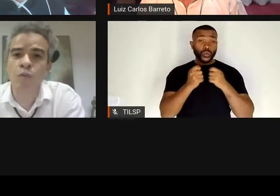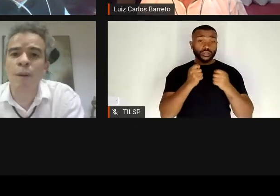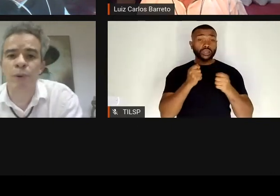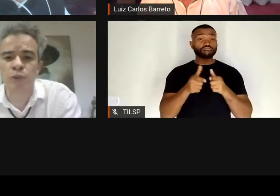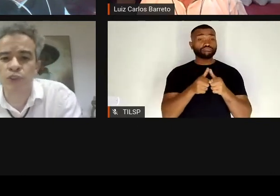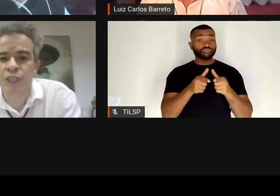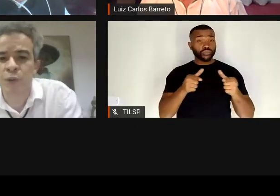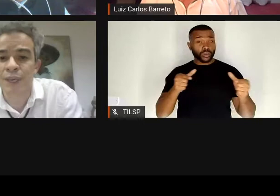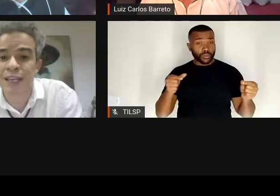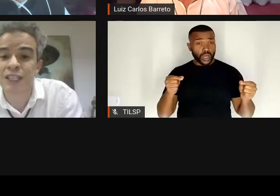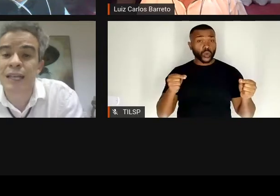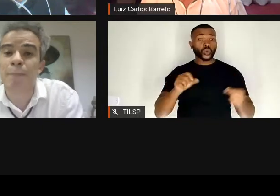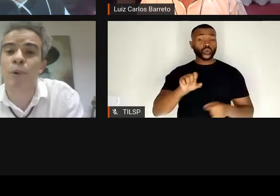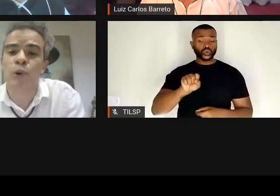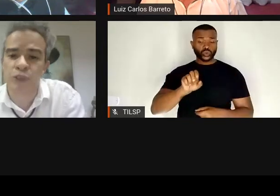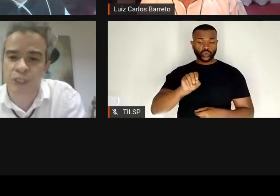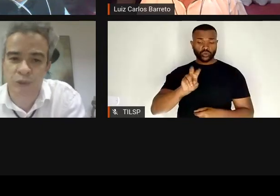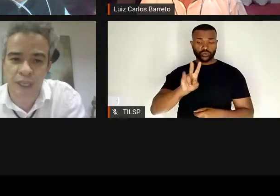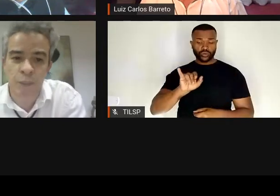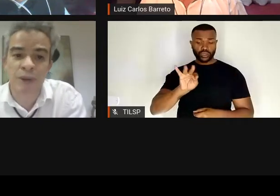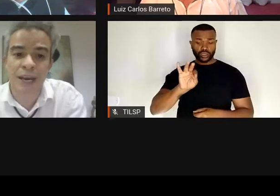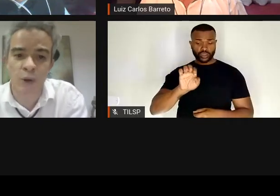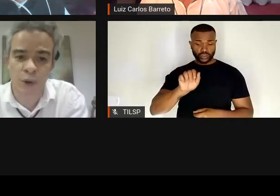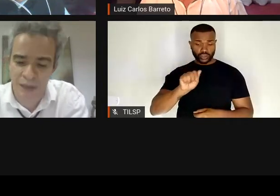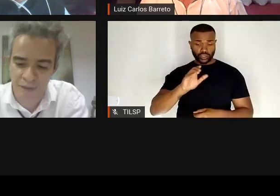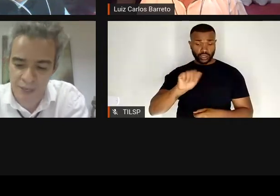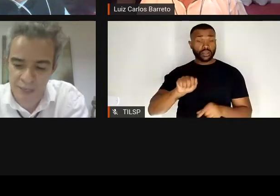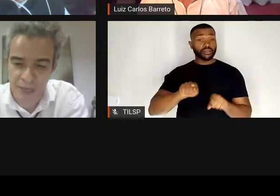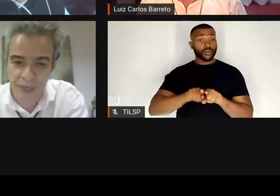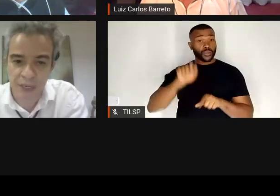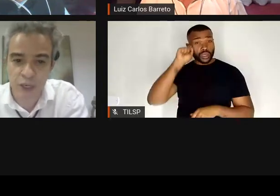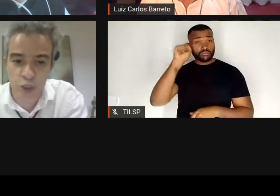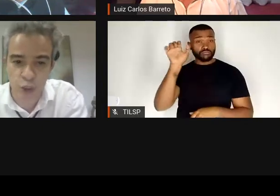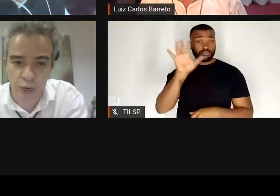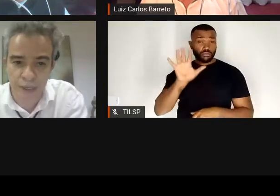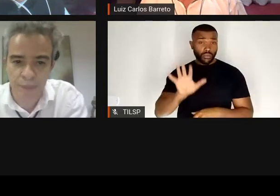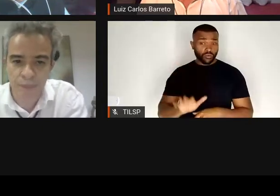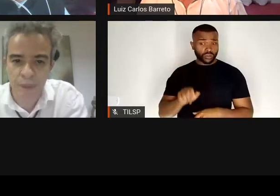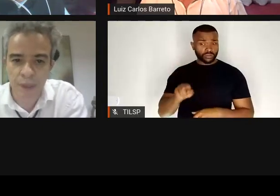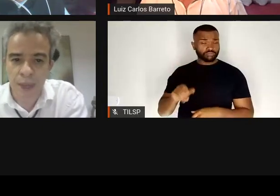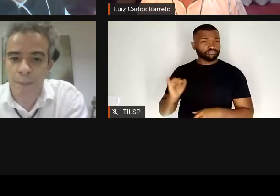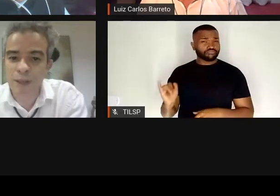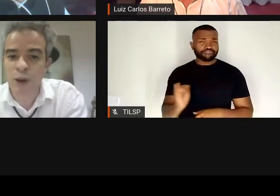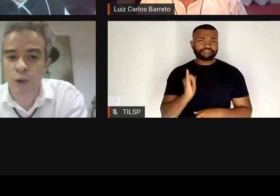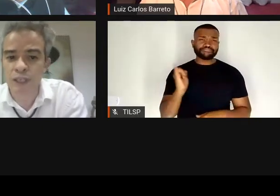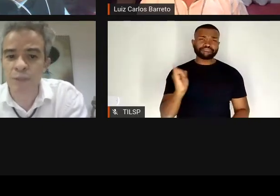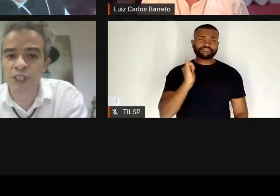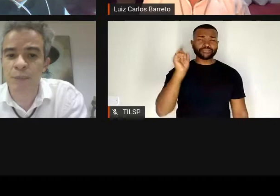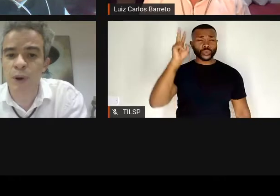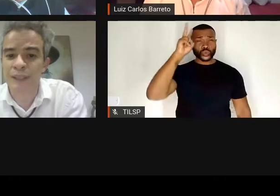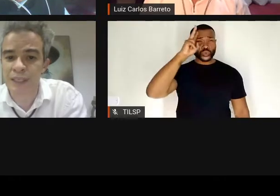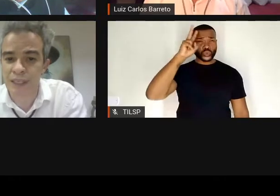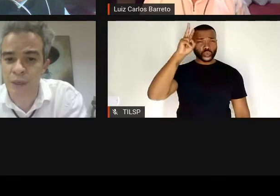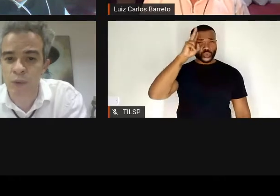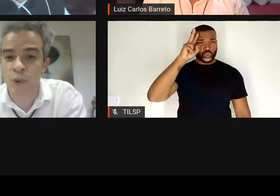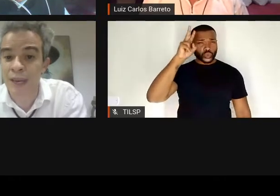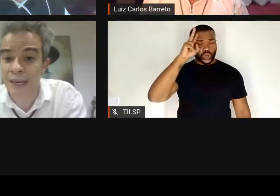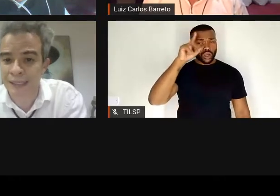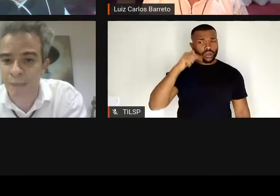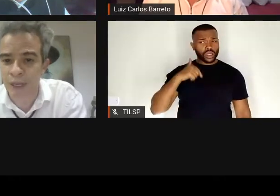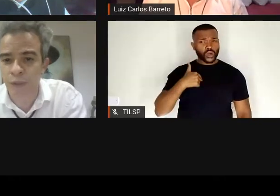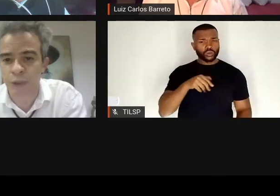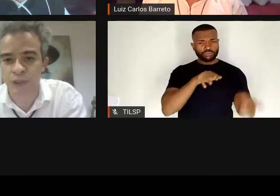Soviética e África, mostram uma produção que extrapolou seu tempo e ganhou relevância histórica. Mas uma coisa me